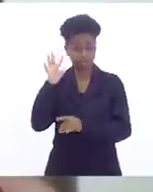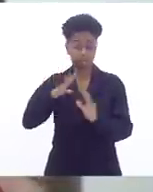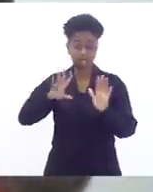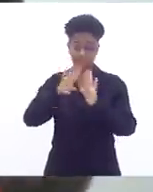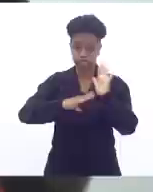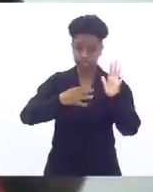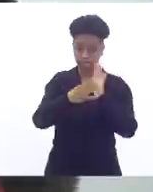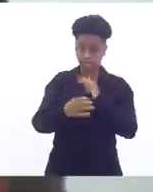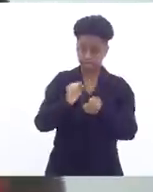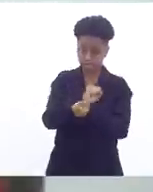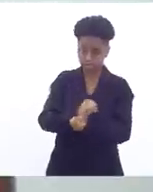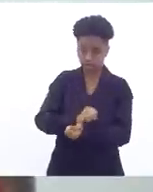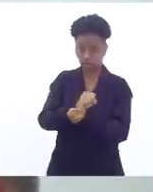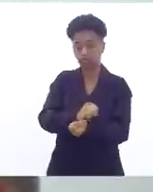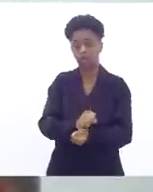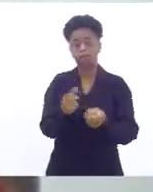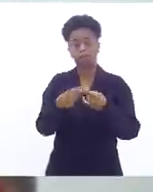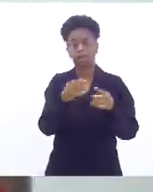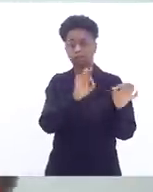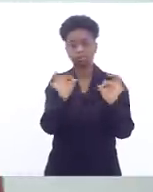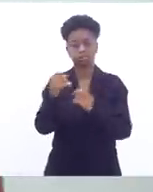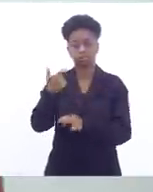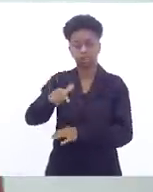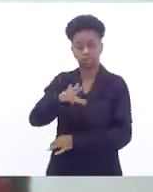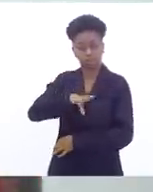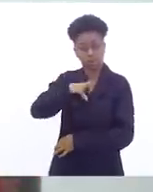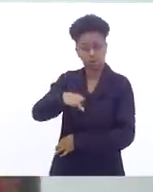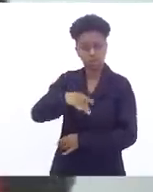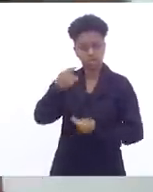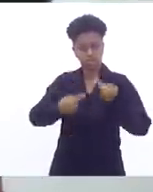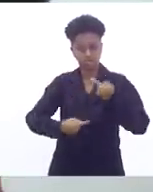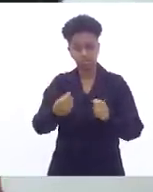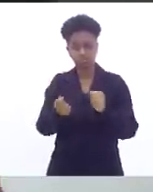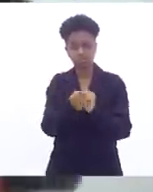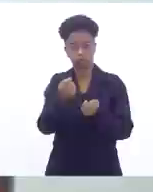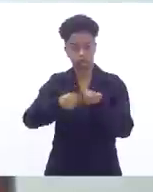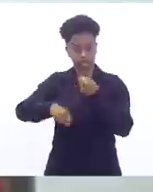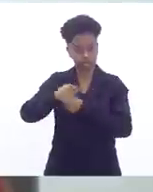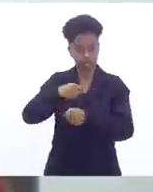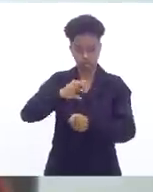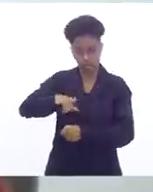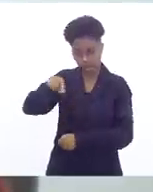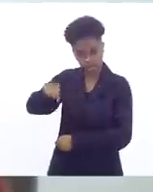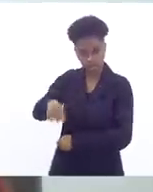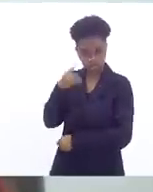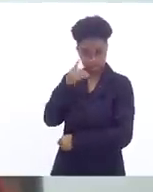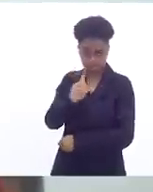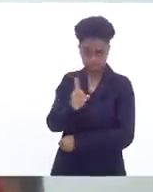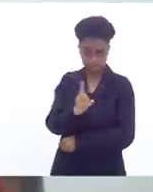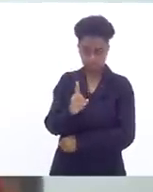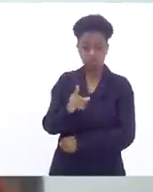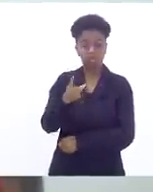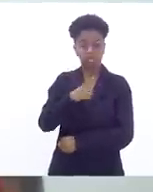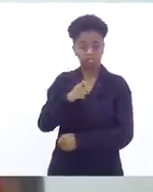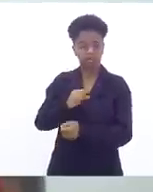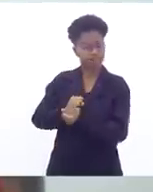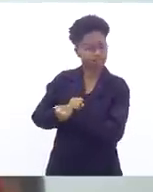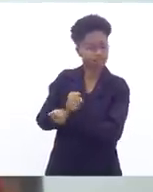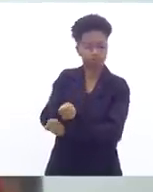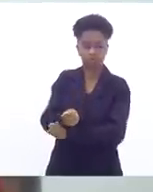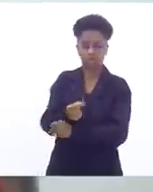escala essa que ninguém tem coragem de debater junto ao administração não os parlamentares aqui entre regime de escravo